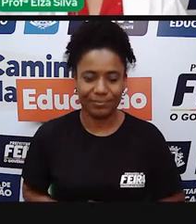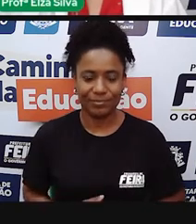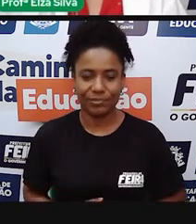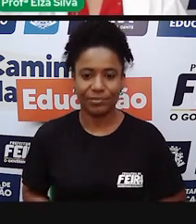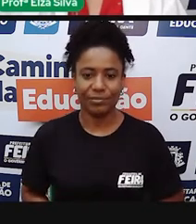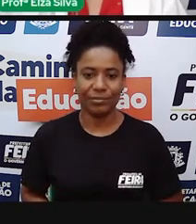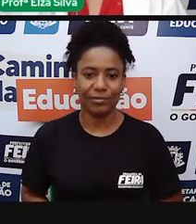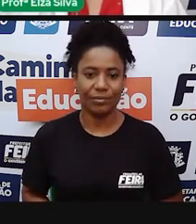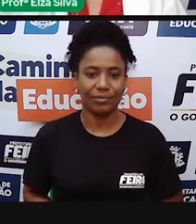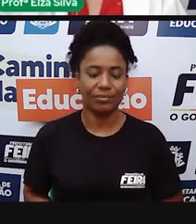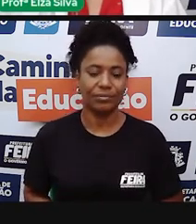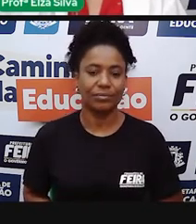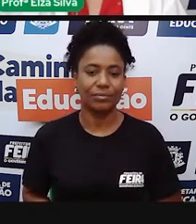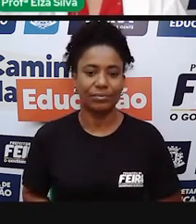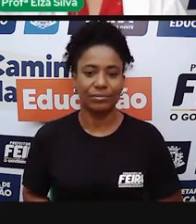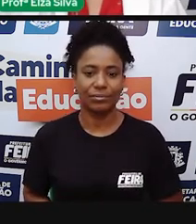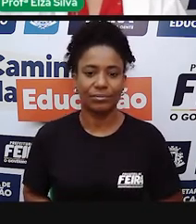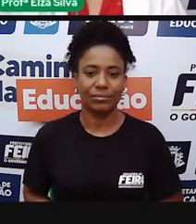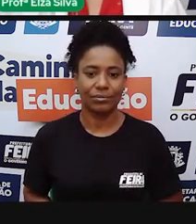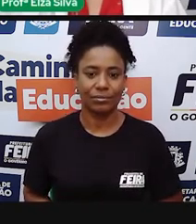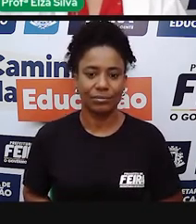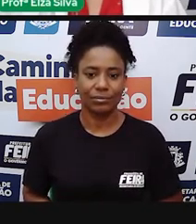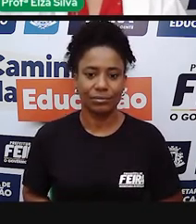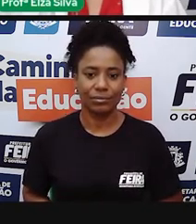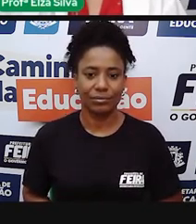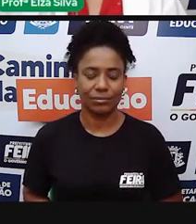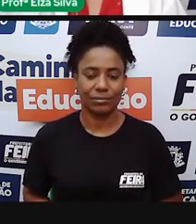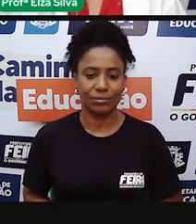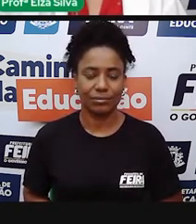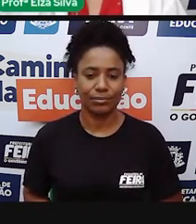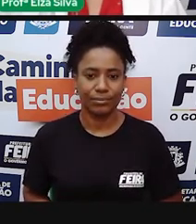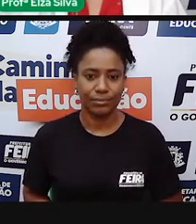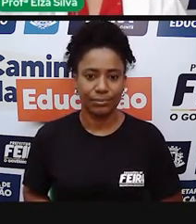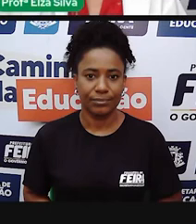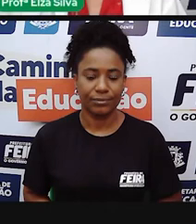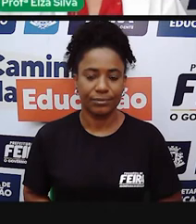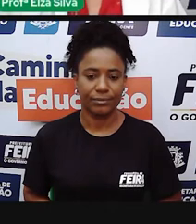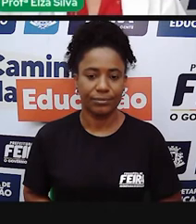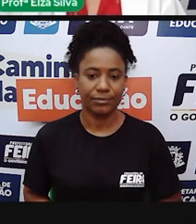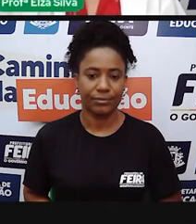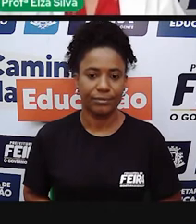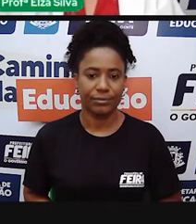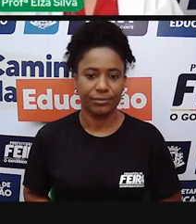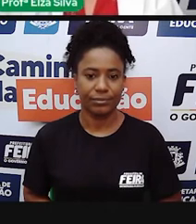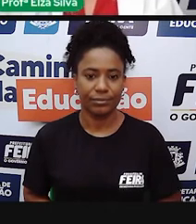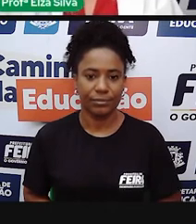do marathon swimming, to do modern pentathlon, to do boxing, to...